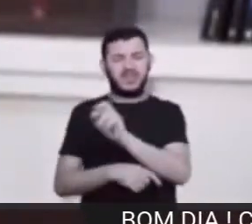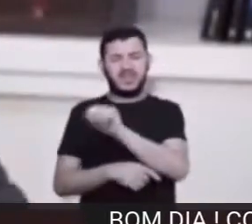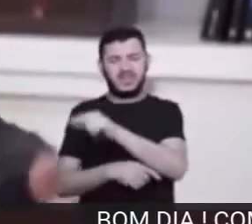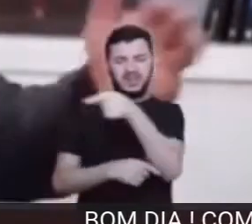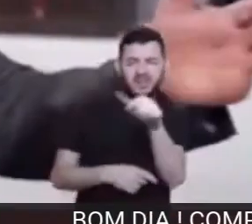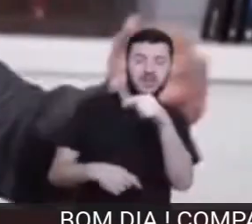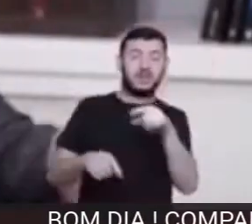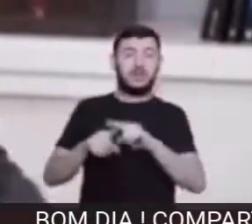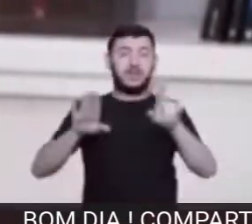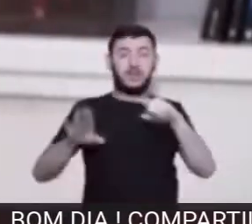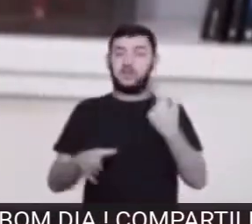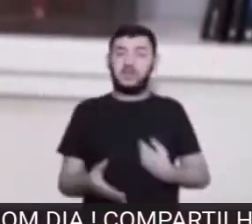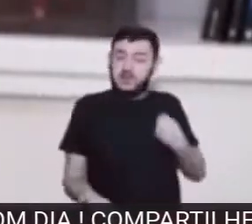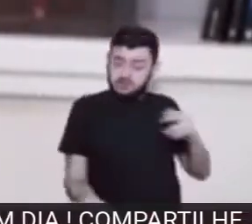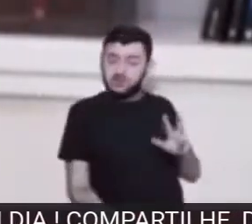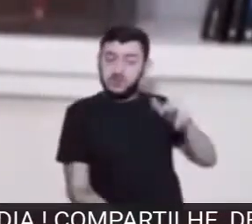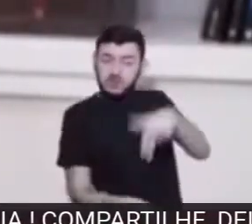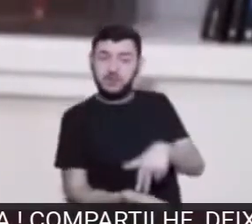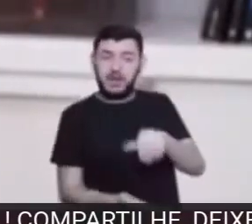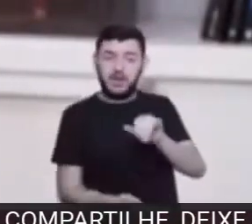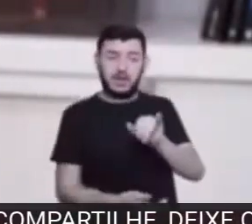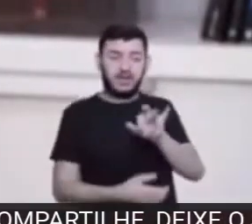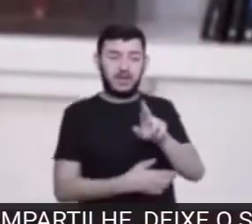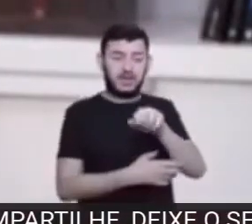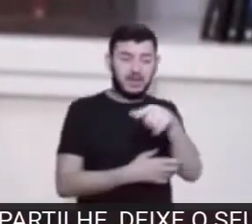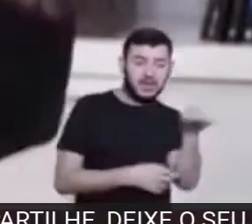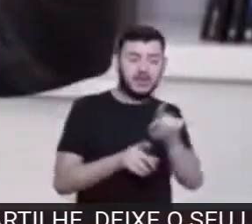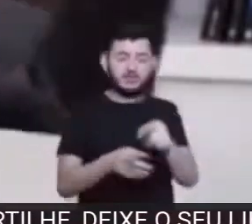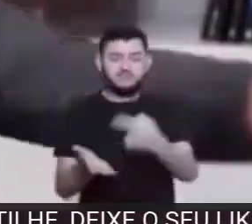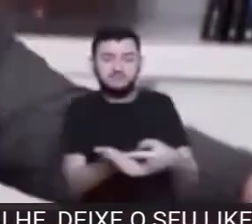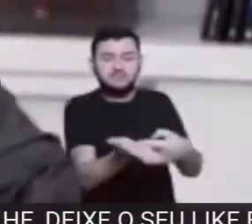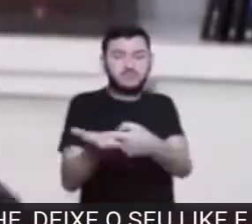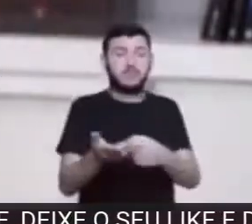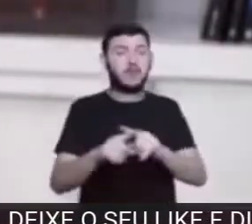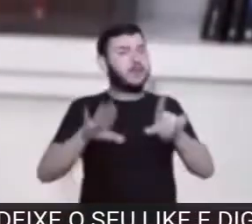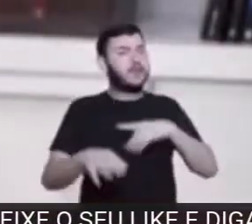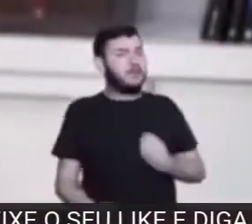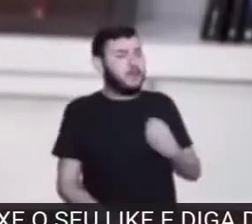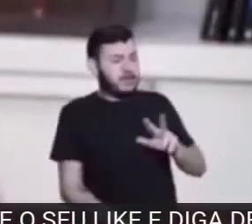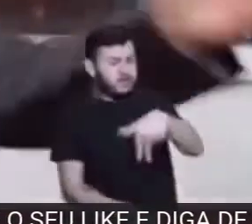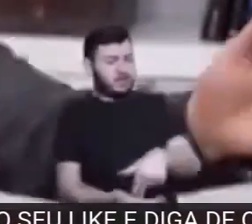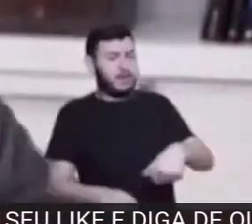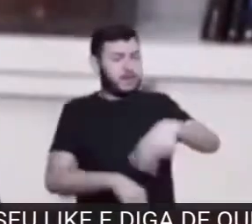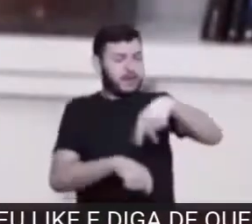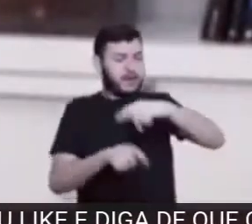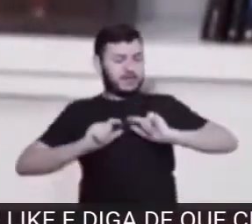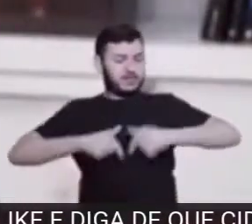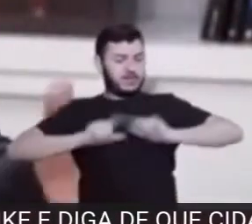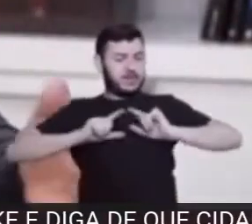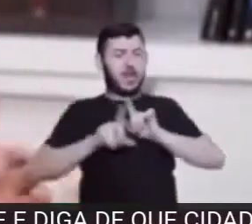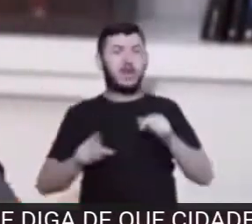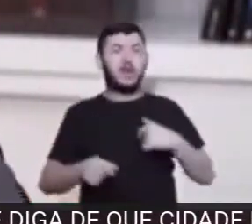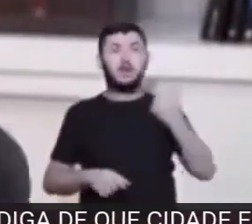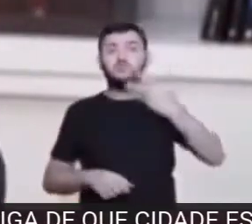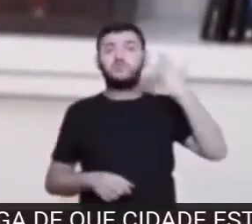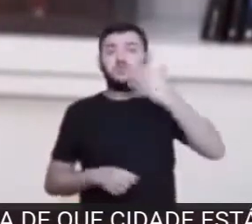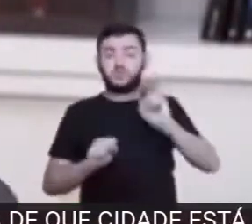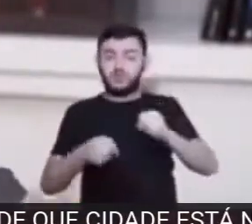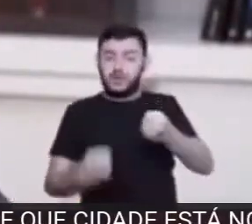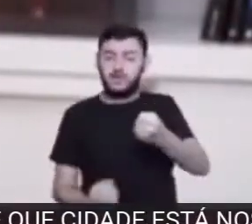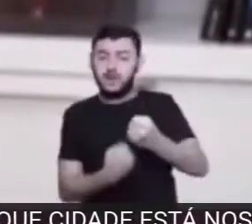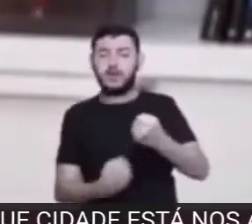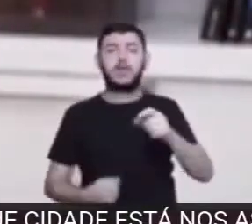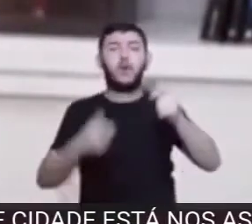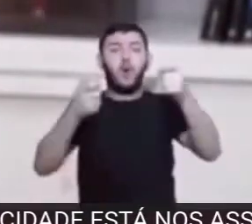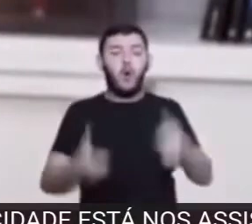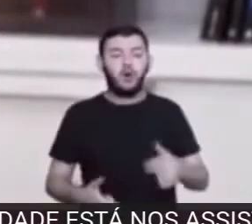Sabe? Eu fui a Israel, fiz um discurso no parlamento de Israel defendendo o Estado palestino. E fui à Palestina dizer que era importante que